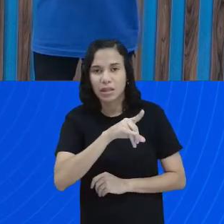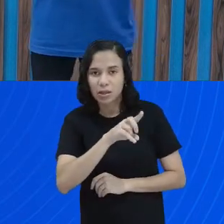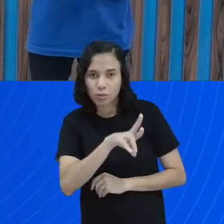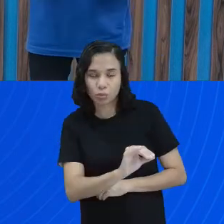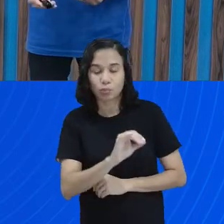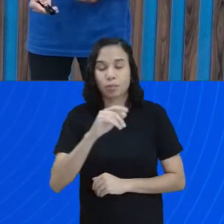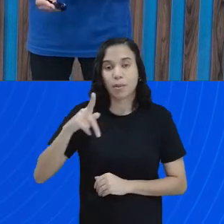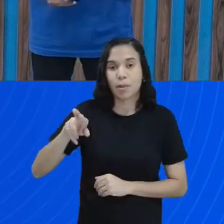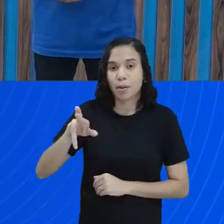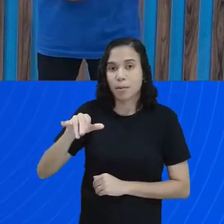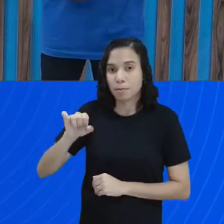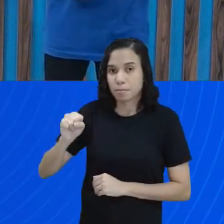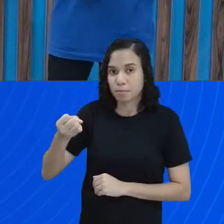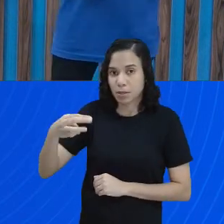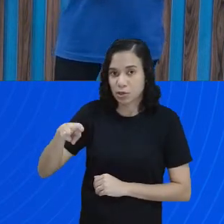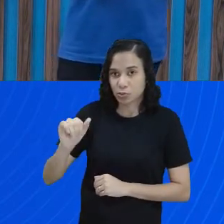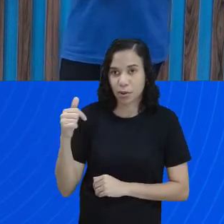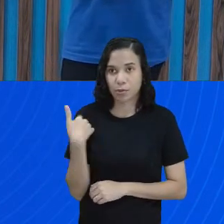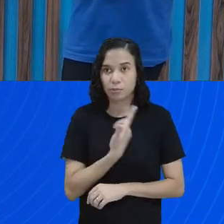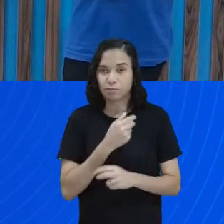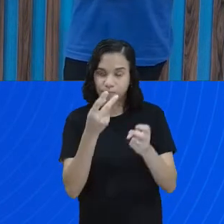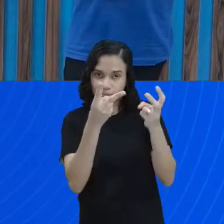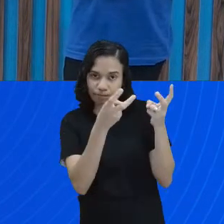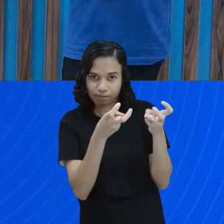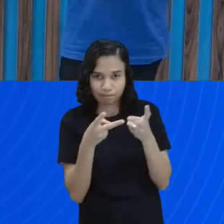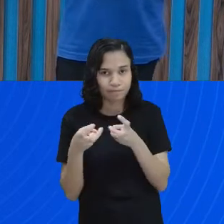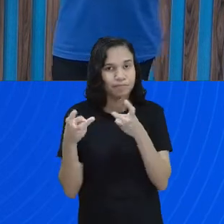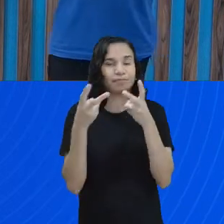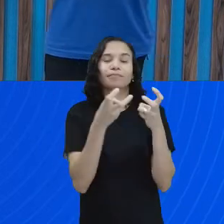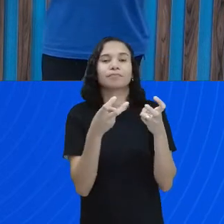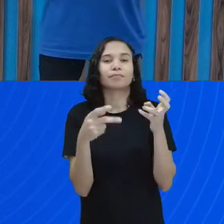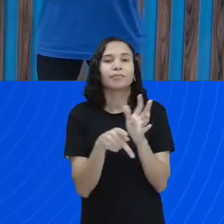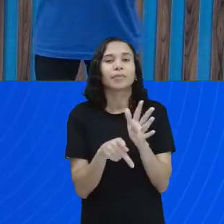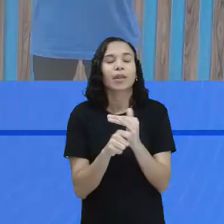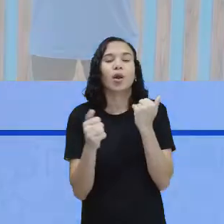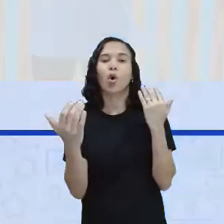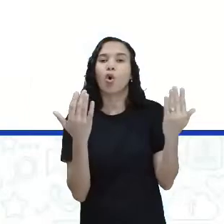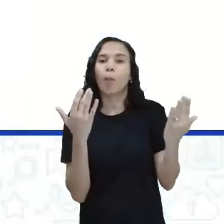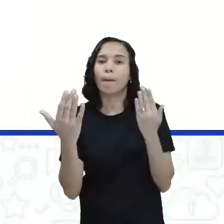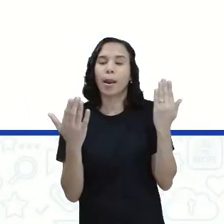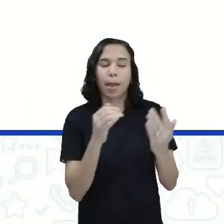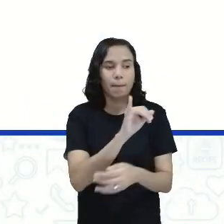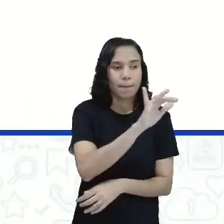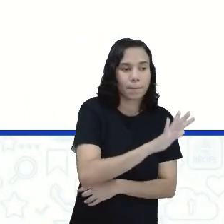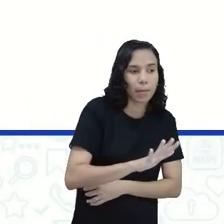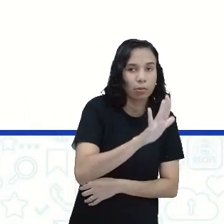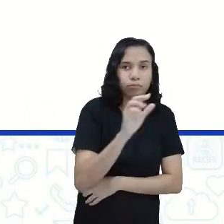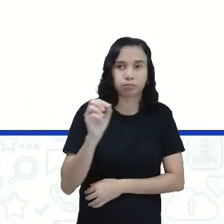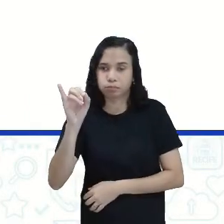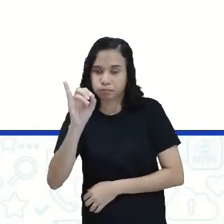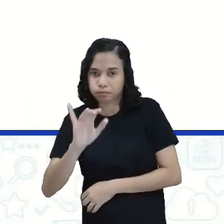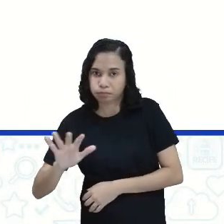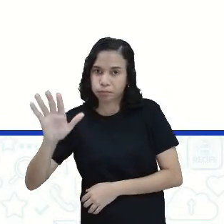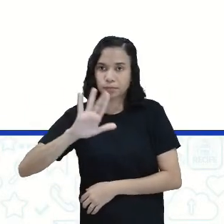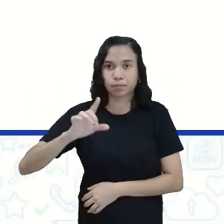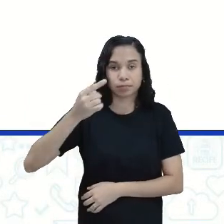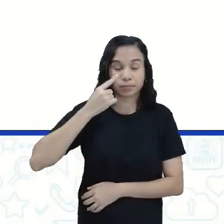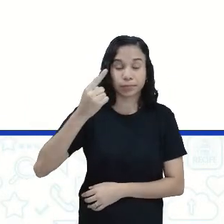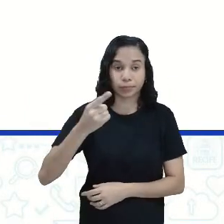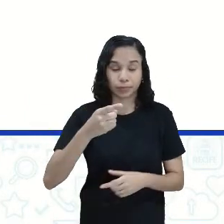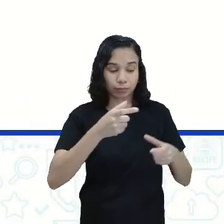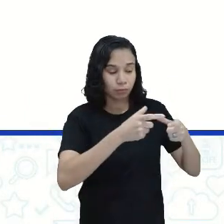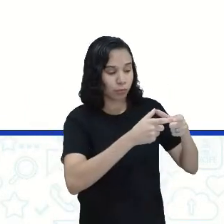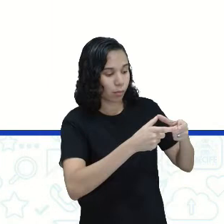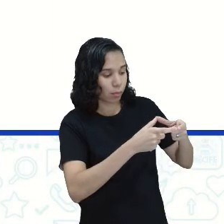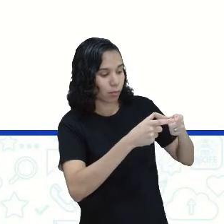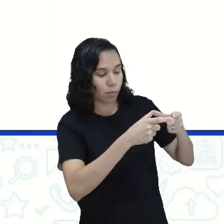do prisma, e a gente vai perceber aí. Bora analisar aqui, ó. A comparação de uma figura com a outra. Observa a tela aí. Eu tenho um cilindro e